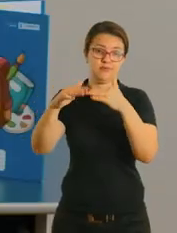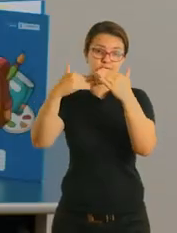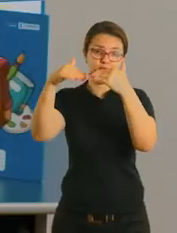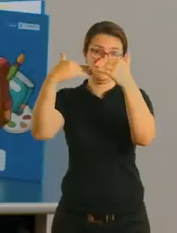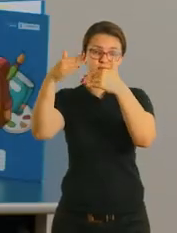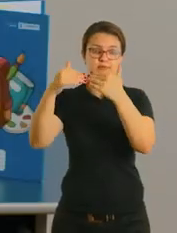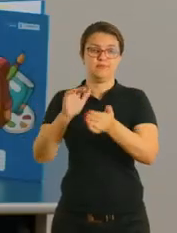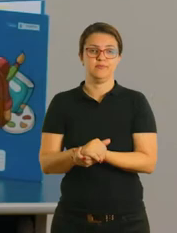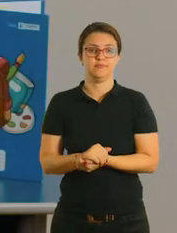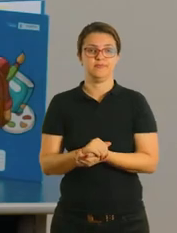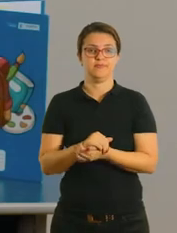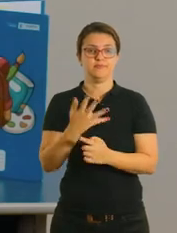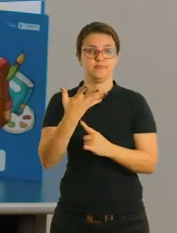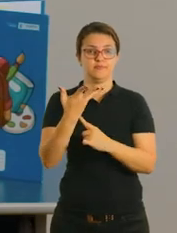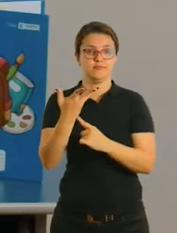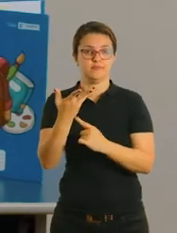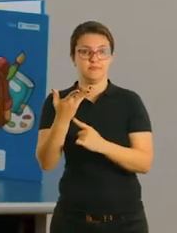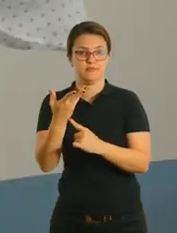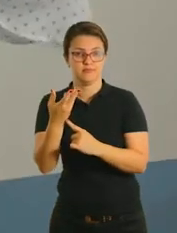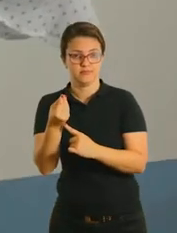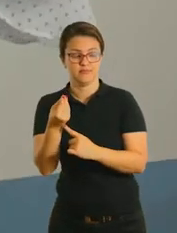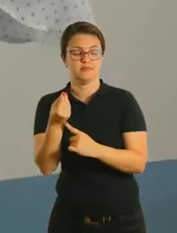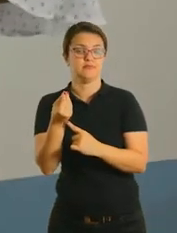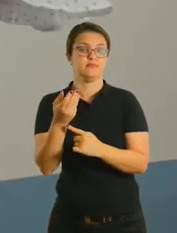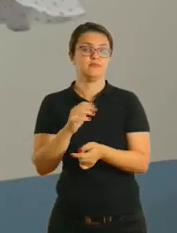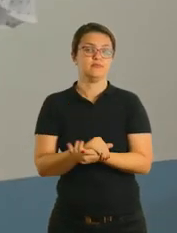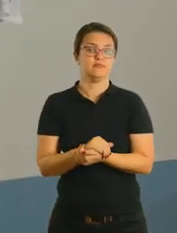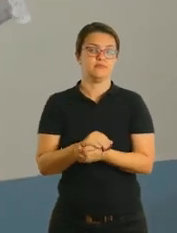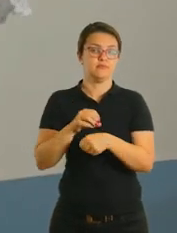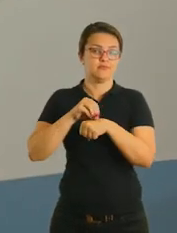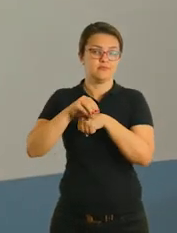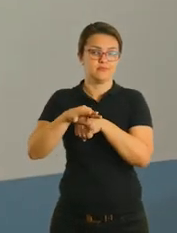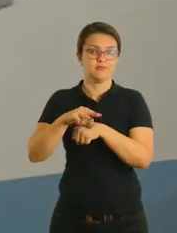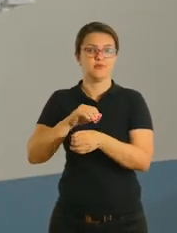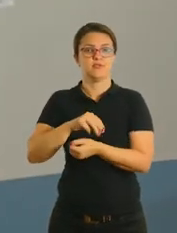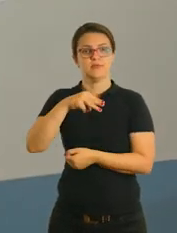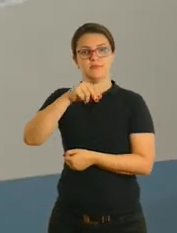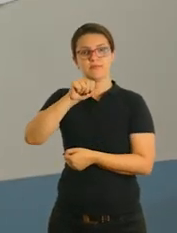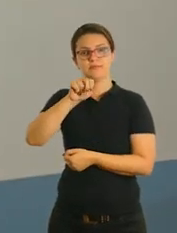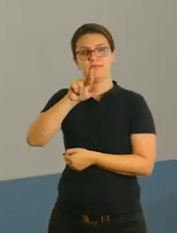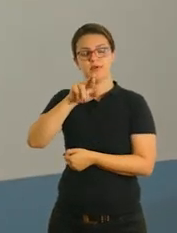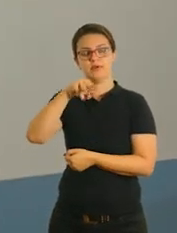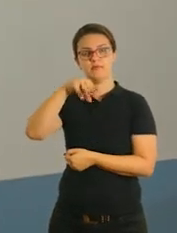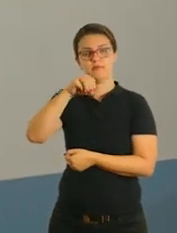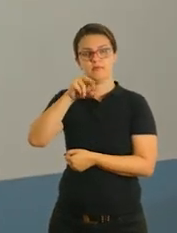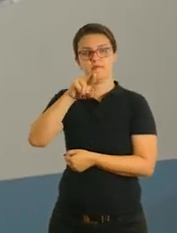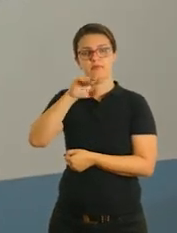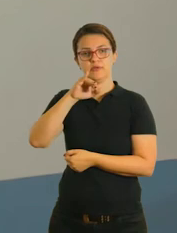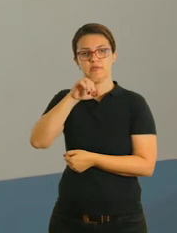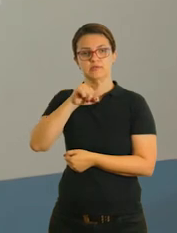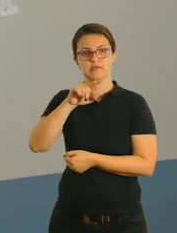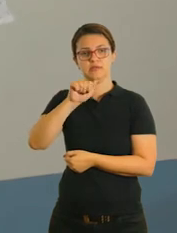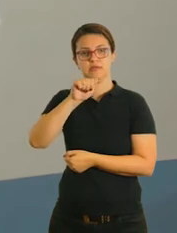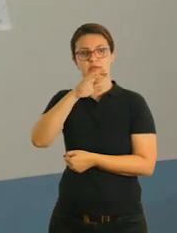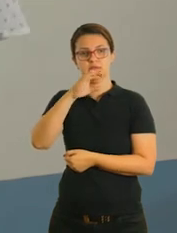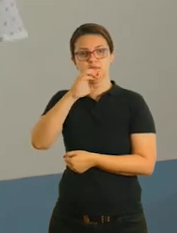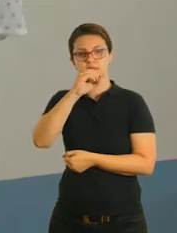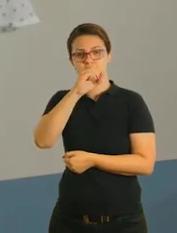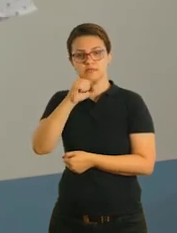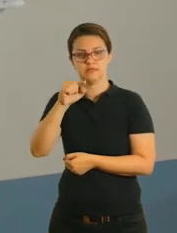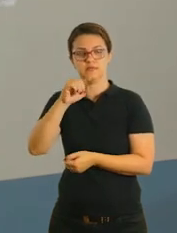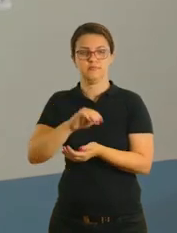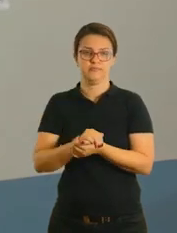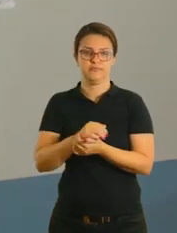Em arte, a professora está fazendo uma sugestão de marmorização. É uma técnica feita aí com água e